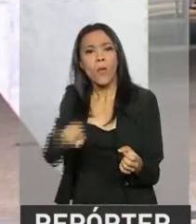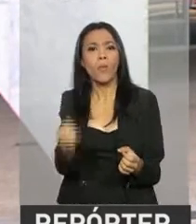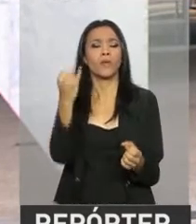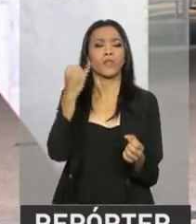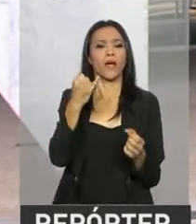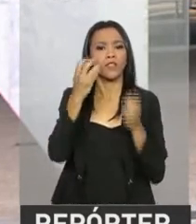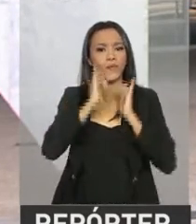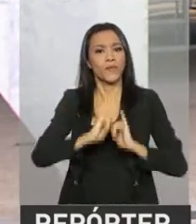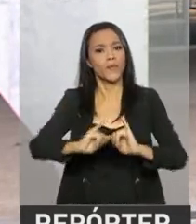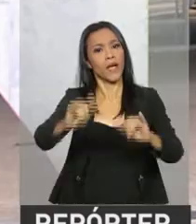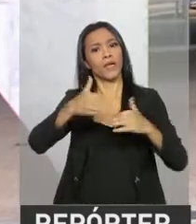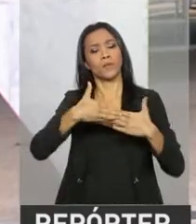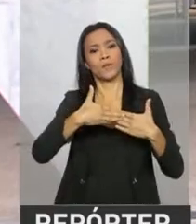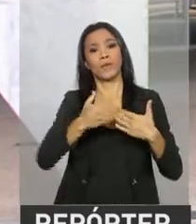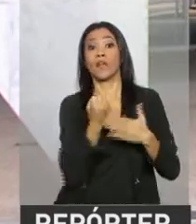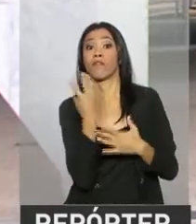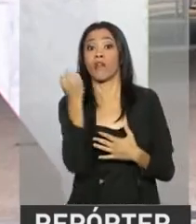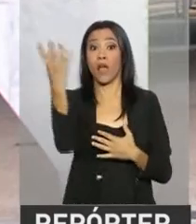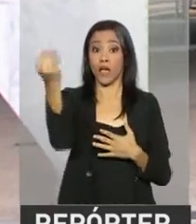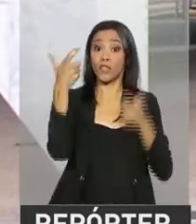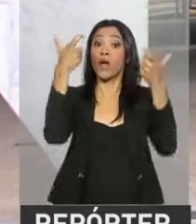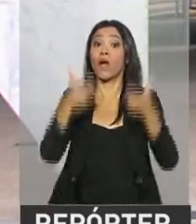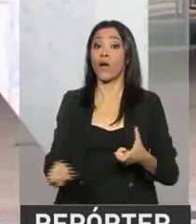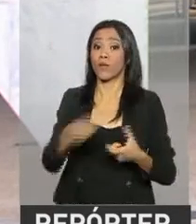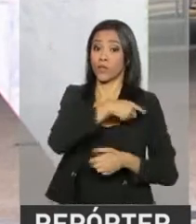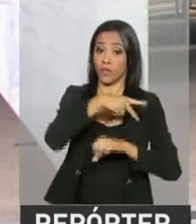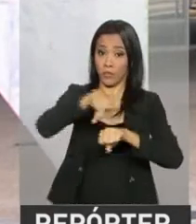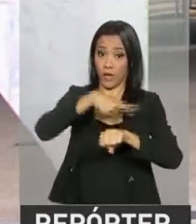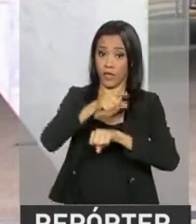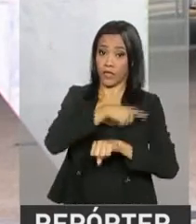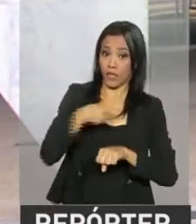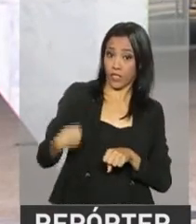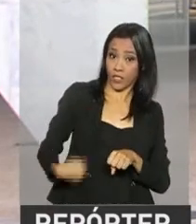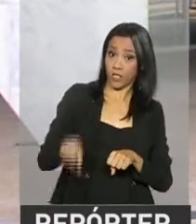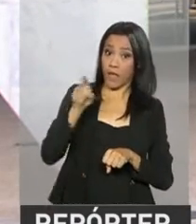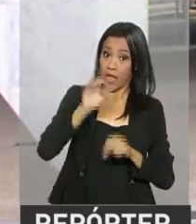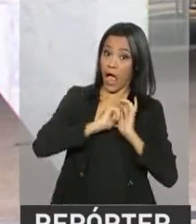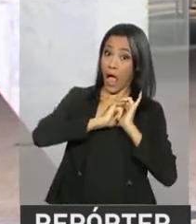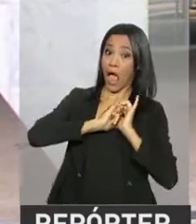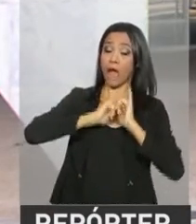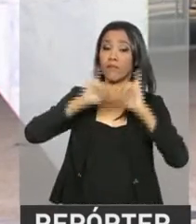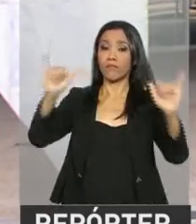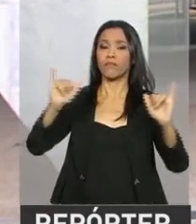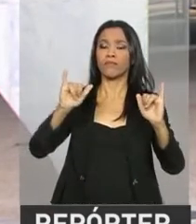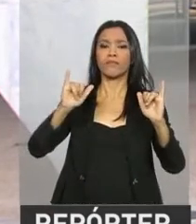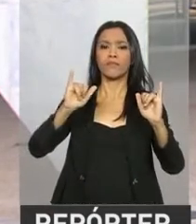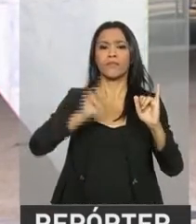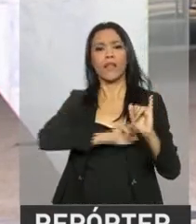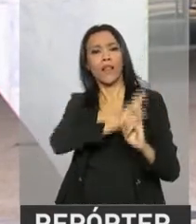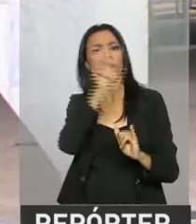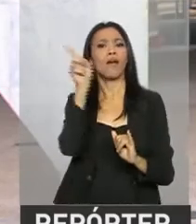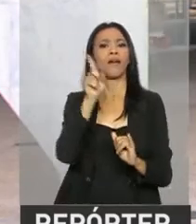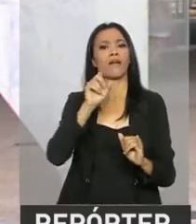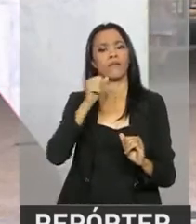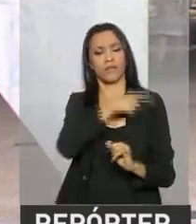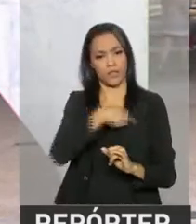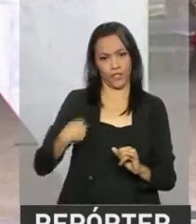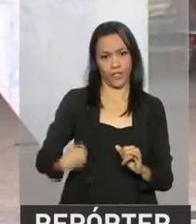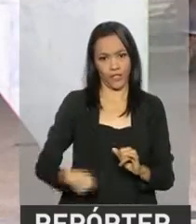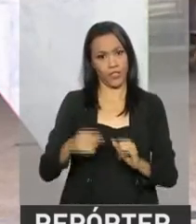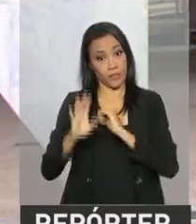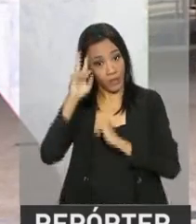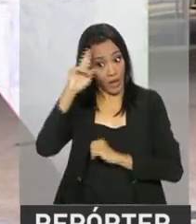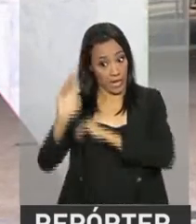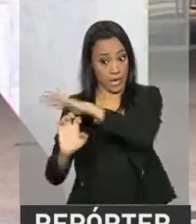oportunidades durante viagem à China, ele apresentou uma prévia dessas oportunidades a investidores e empresários chineses durante